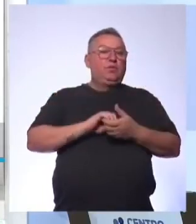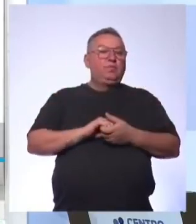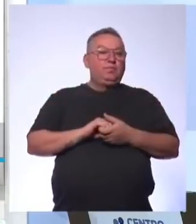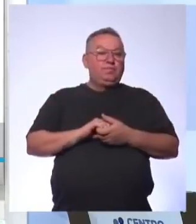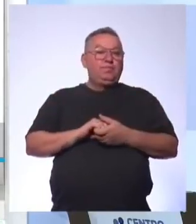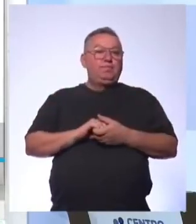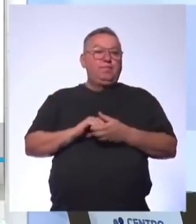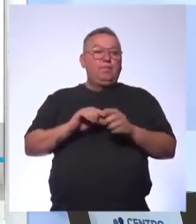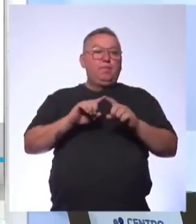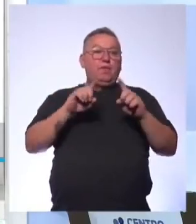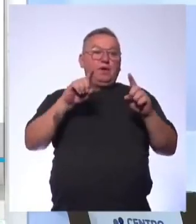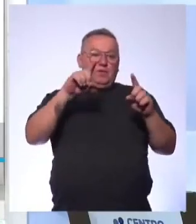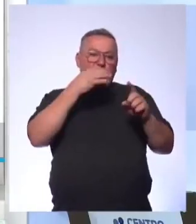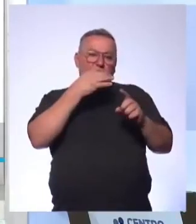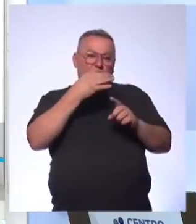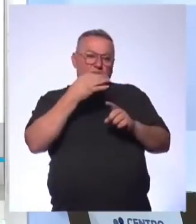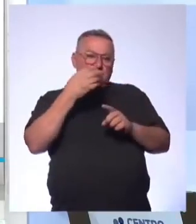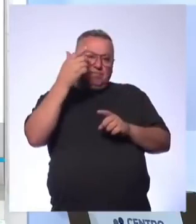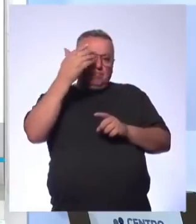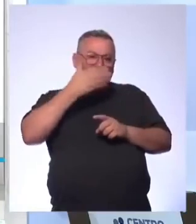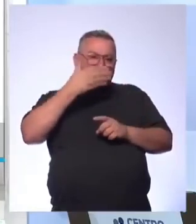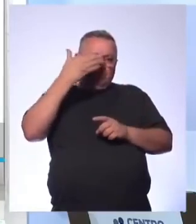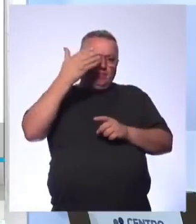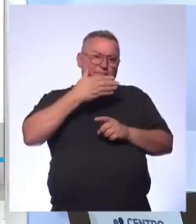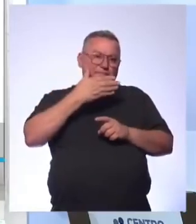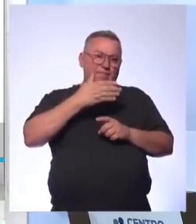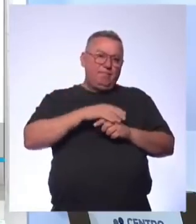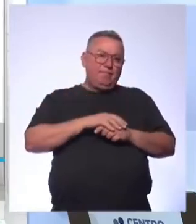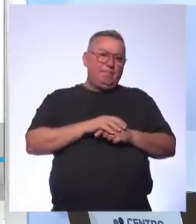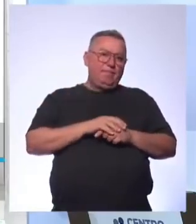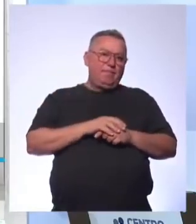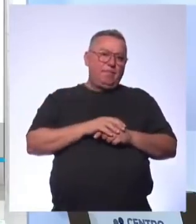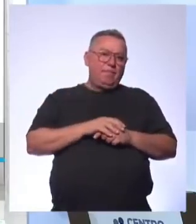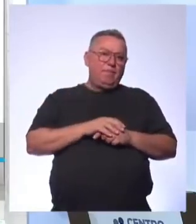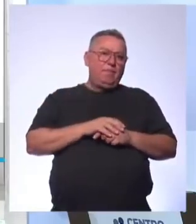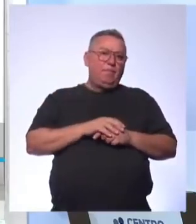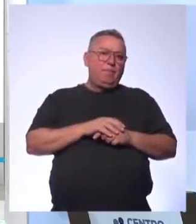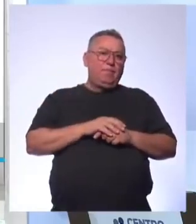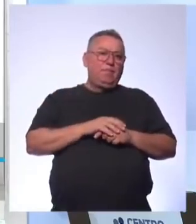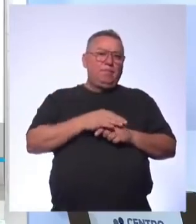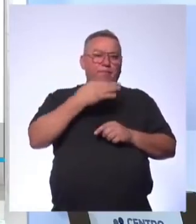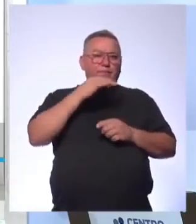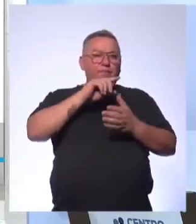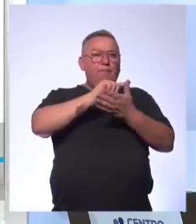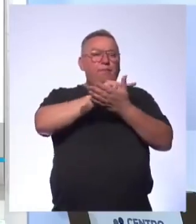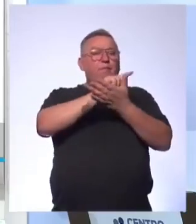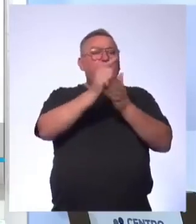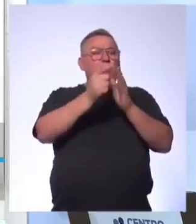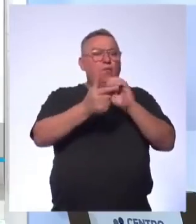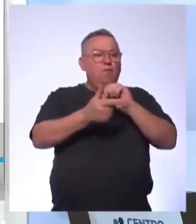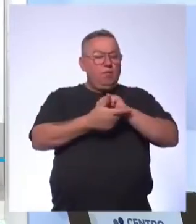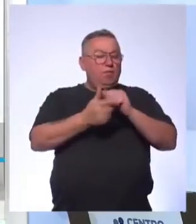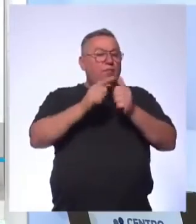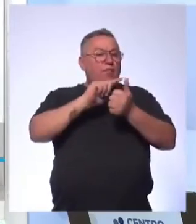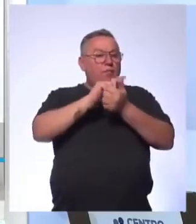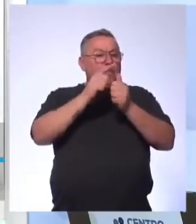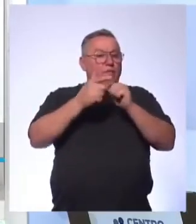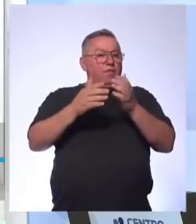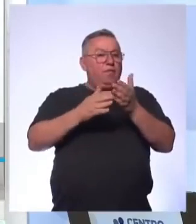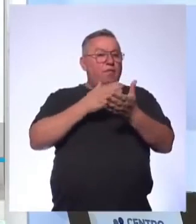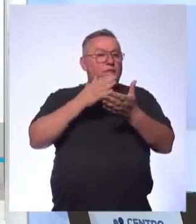detalhada. Mas se você achar que não está enxergando, esse texto eu adaptei e ele está aqui, ó, no caderno do